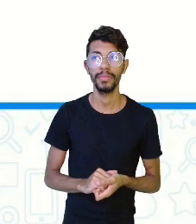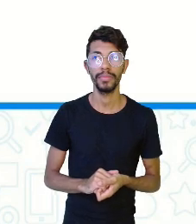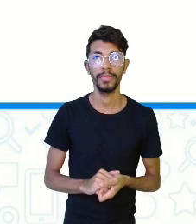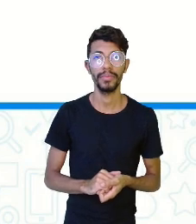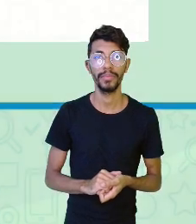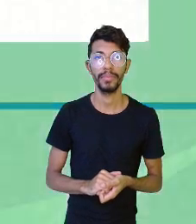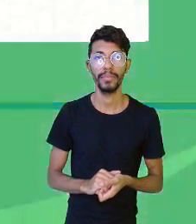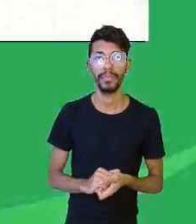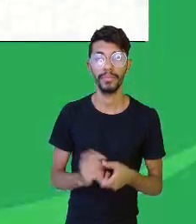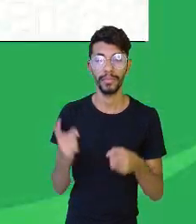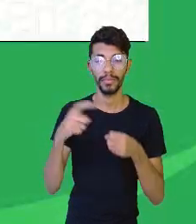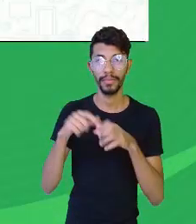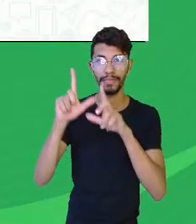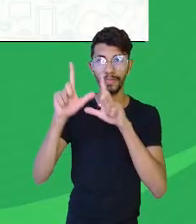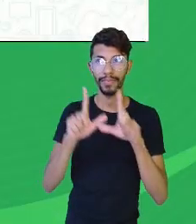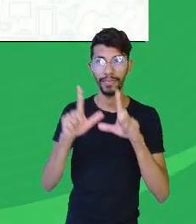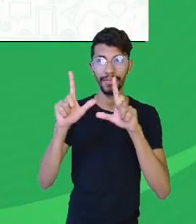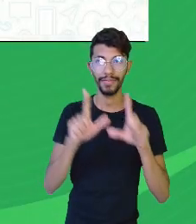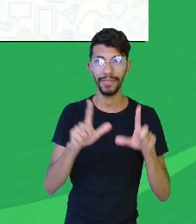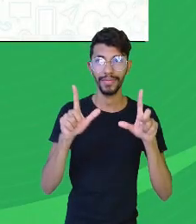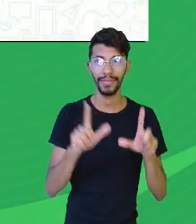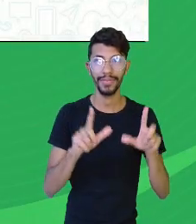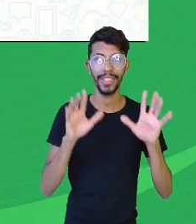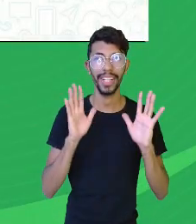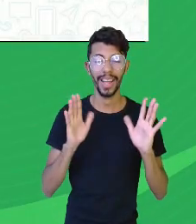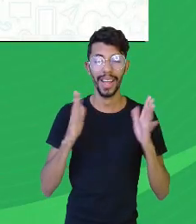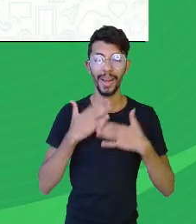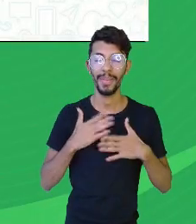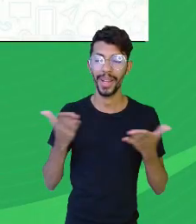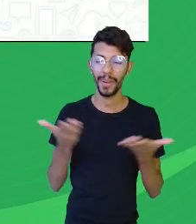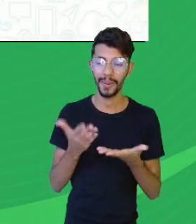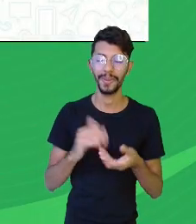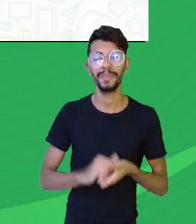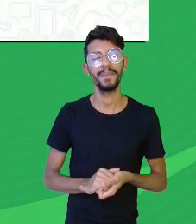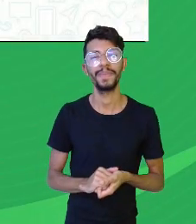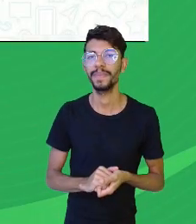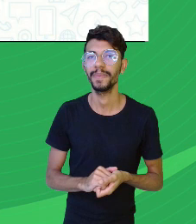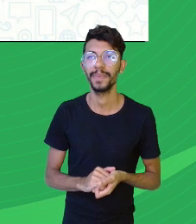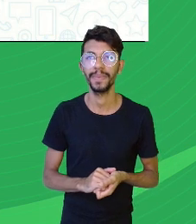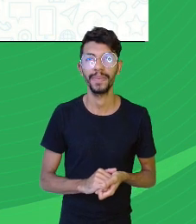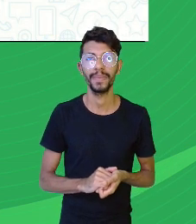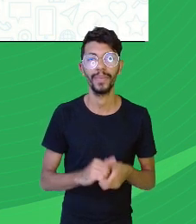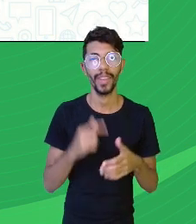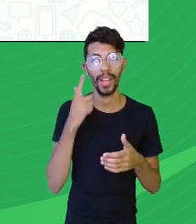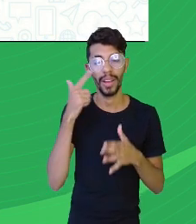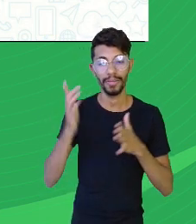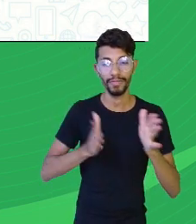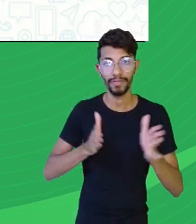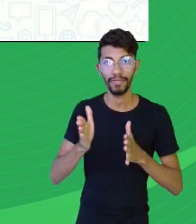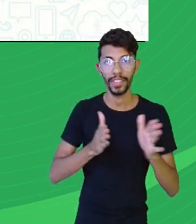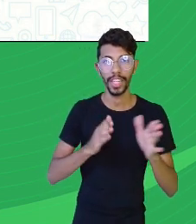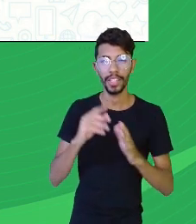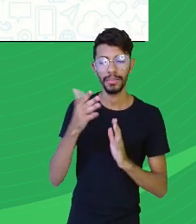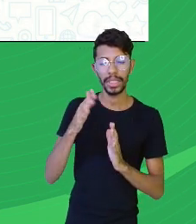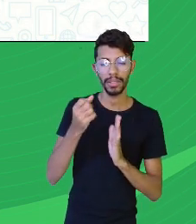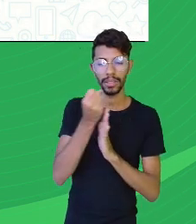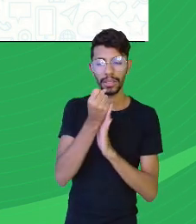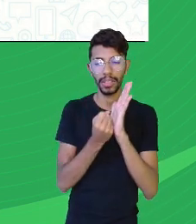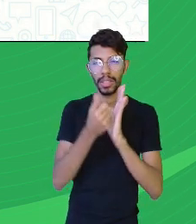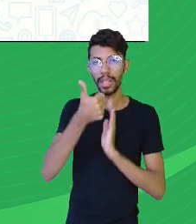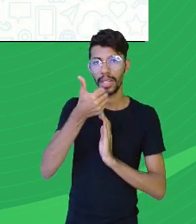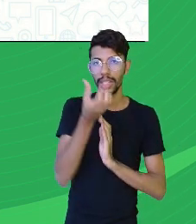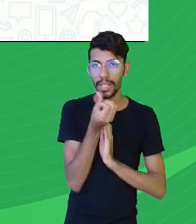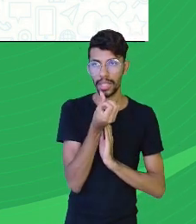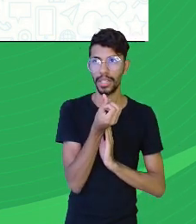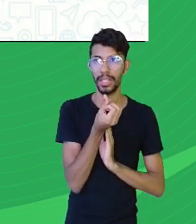Deixa eu voltar aqui, o slide não está ajudando a professora. Vamos lá agora. Nesse período, que foi no século XVI, aí você